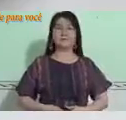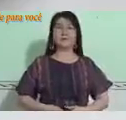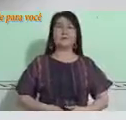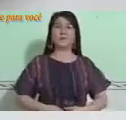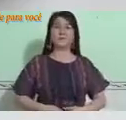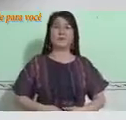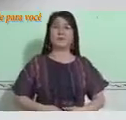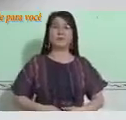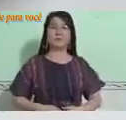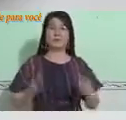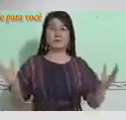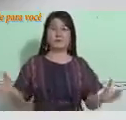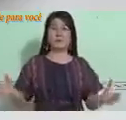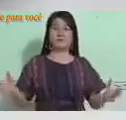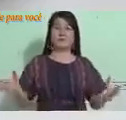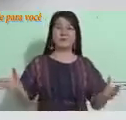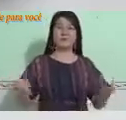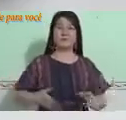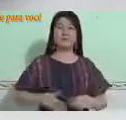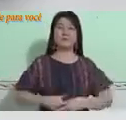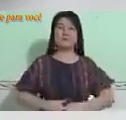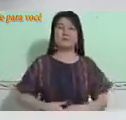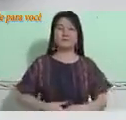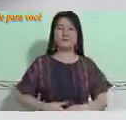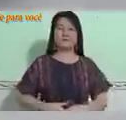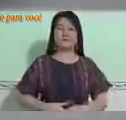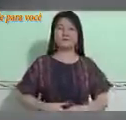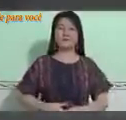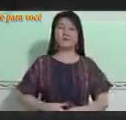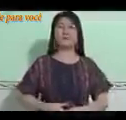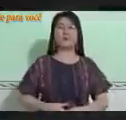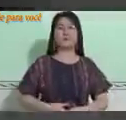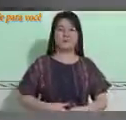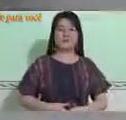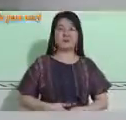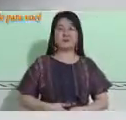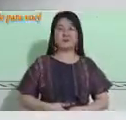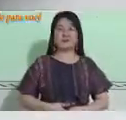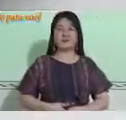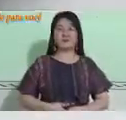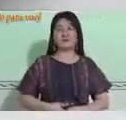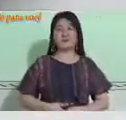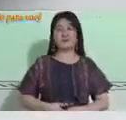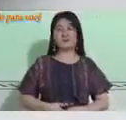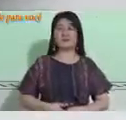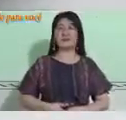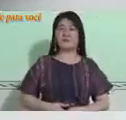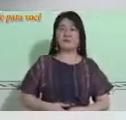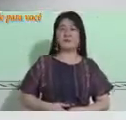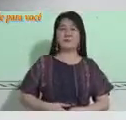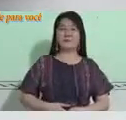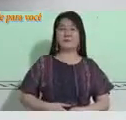DIMINUNCDOACRNOSANGUE a diminuição do açúcar pode acontecer tanto em pessoas diabéticas quanto em pessoas sem diabetes,